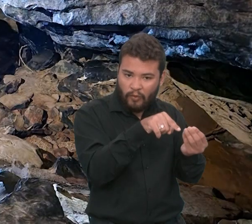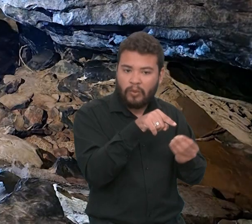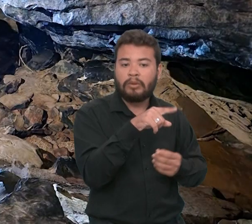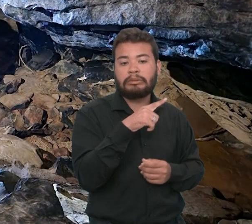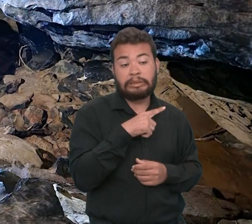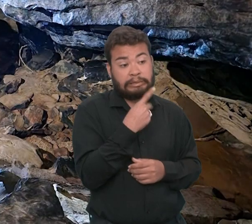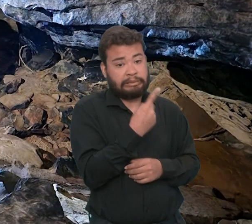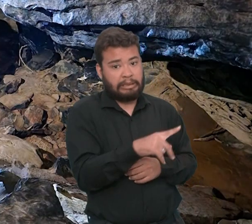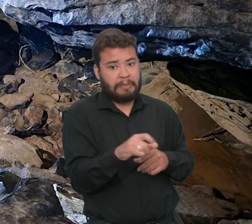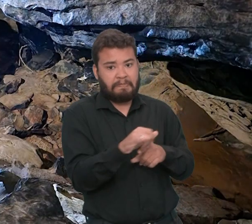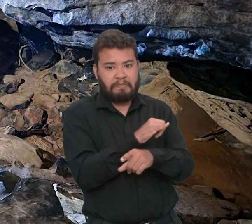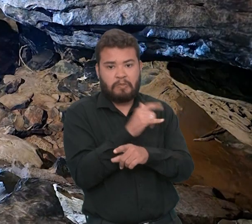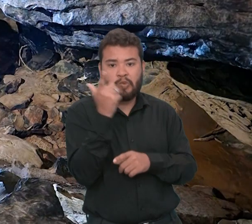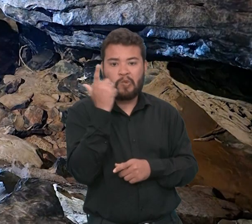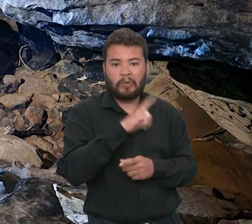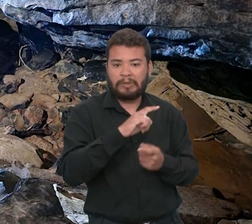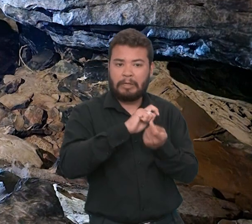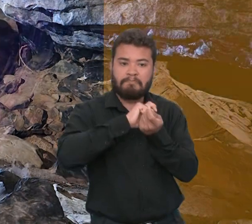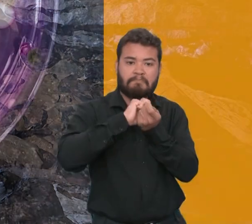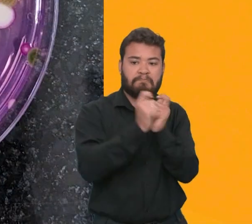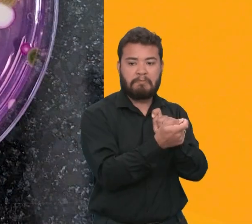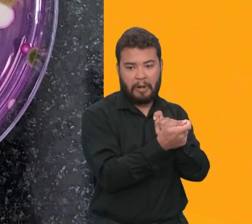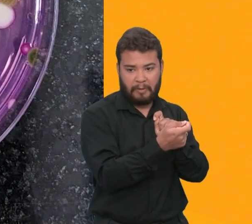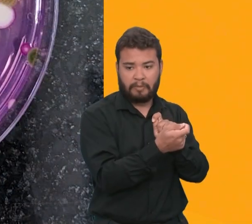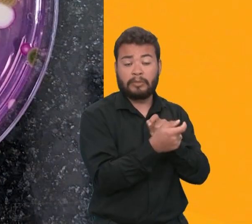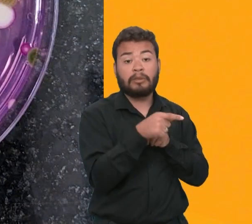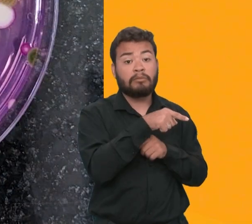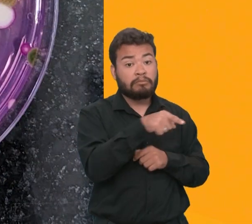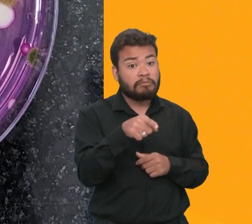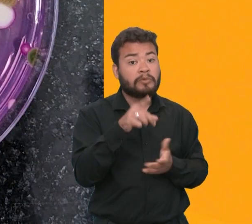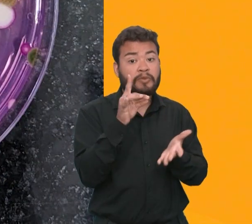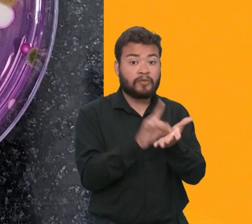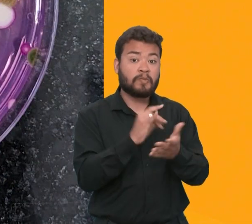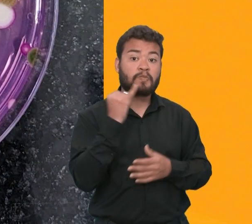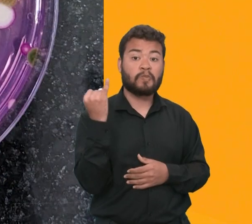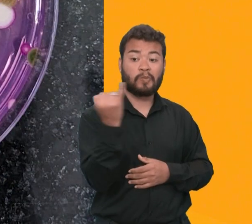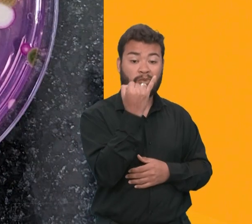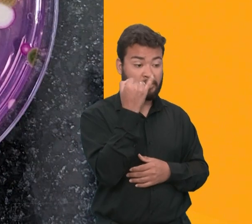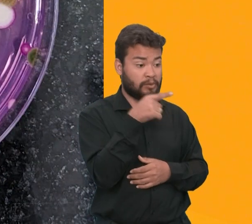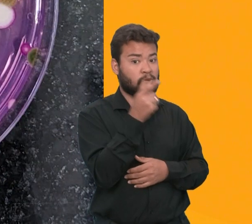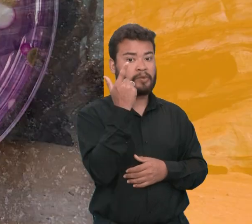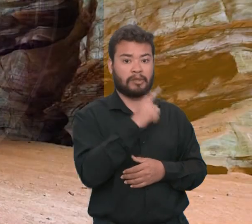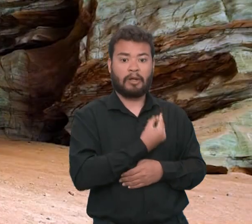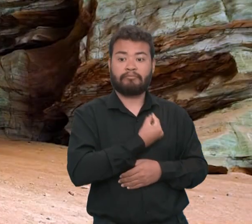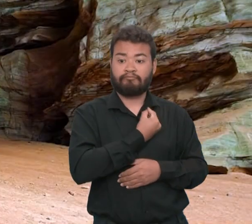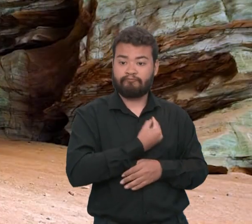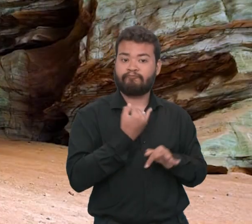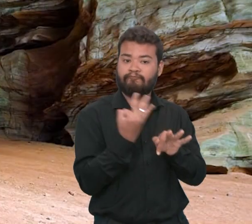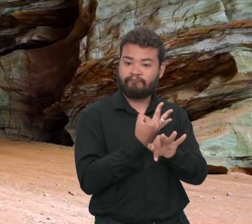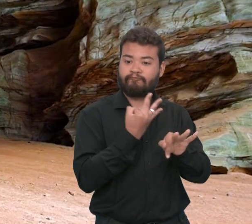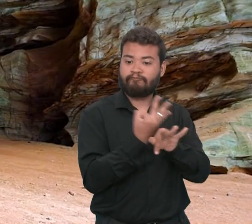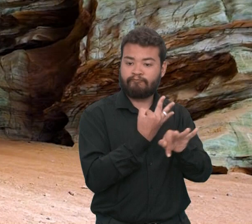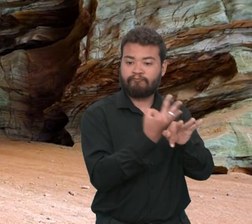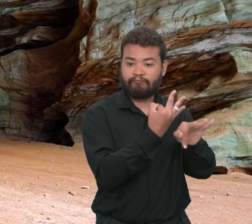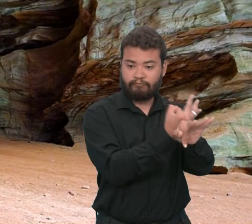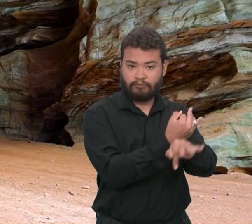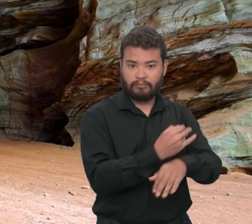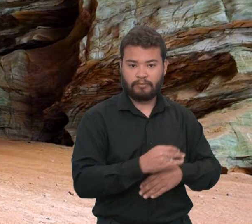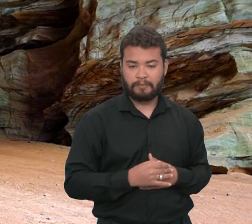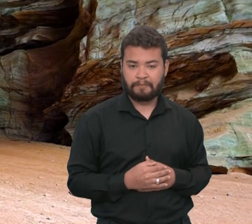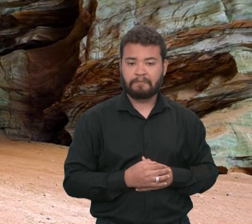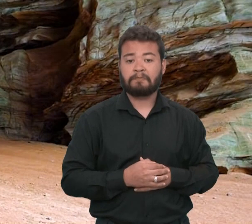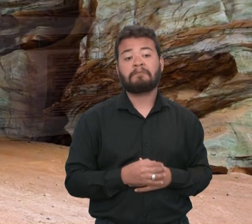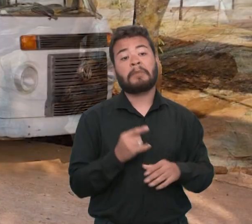de adaptação que a gente acredita que podem ser ali vitais para a sobrevivência deles. E muito provavelmente, na maioria dos casos, eles podem